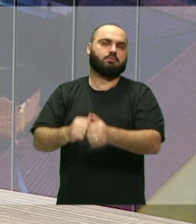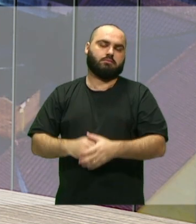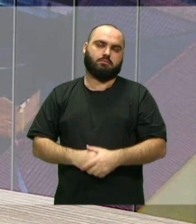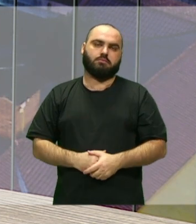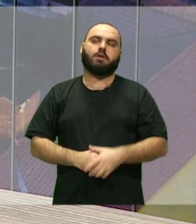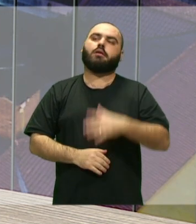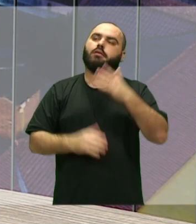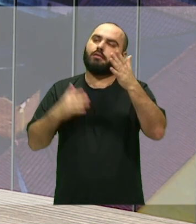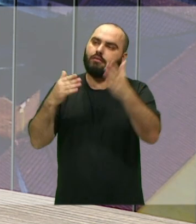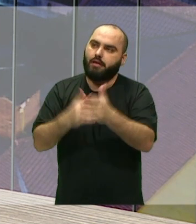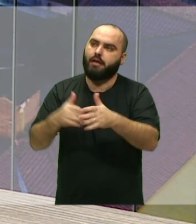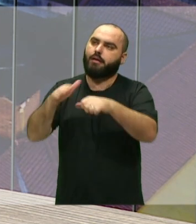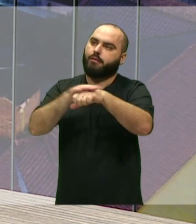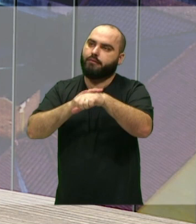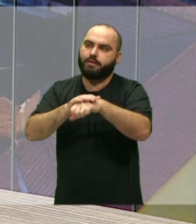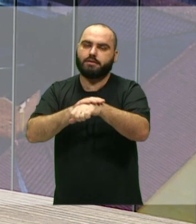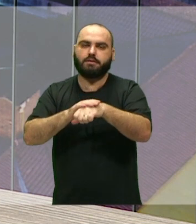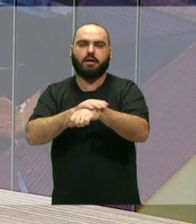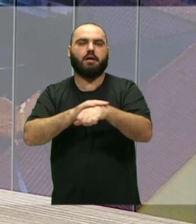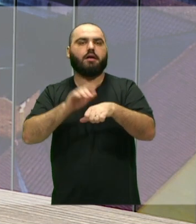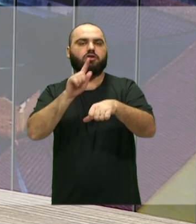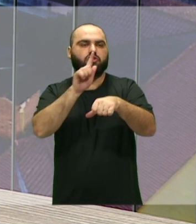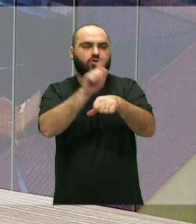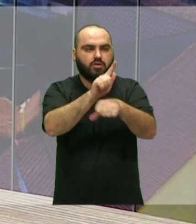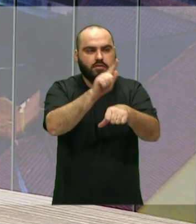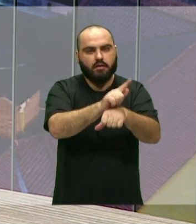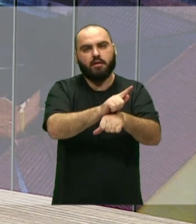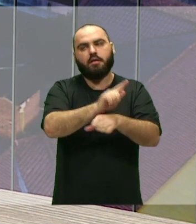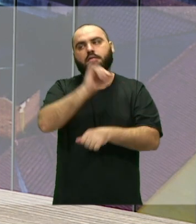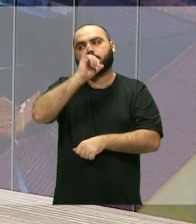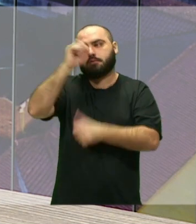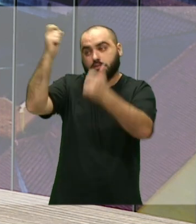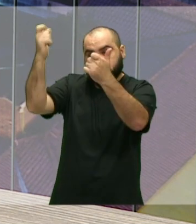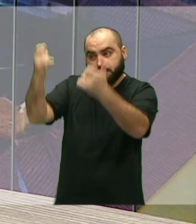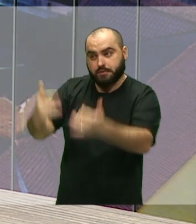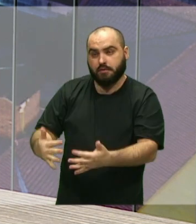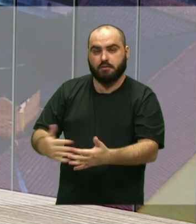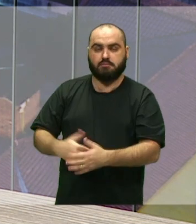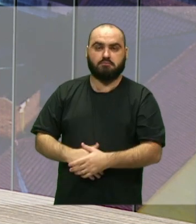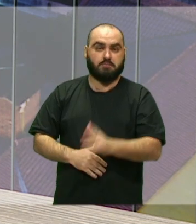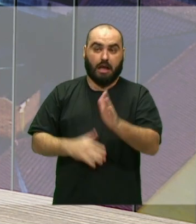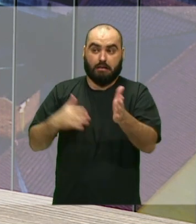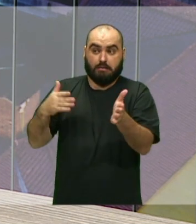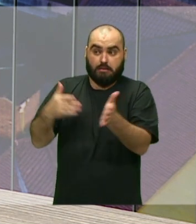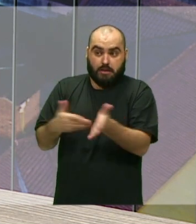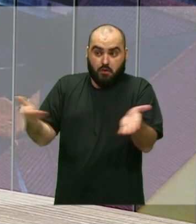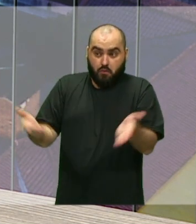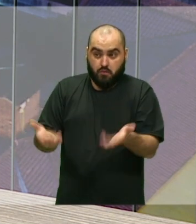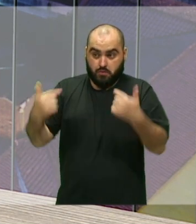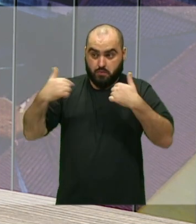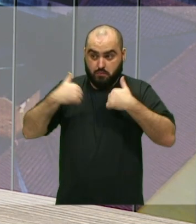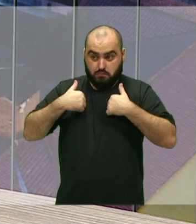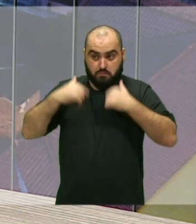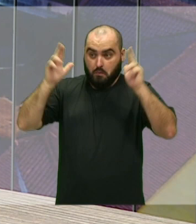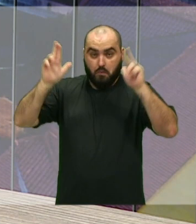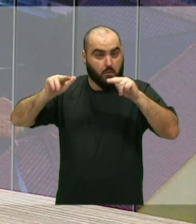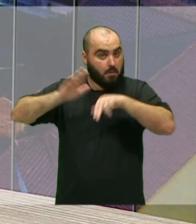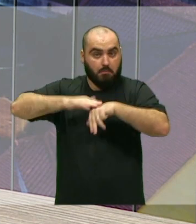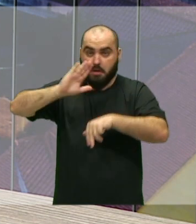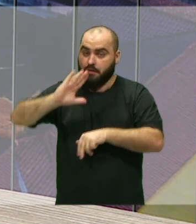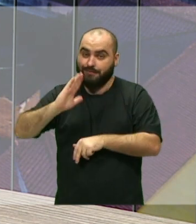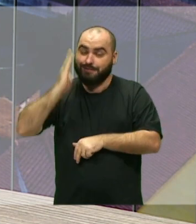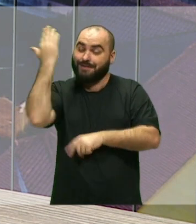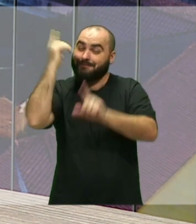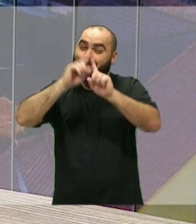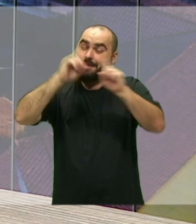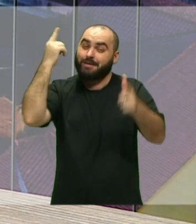gente conversar com o gerente, passar a situação, disse que não ia acontecer mais, até agora não aconteceu comigo mais, mas o grande problema hoje é